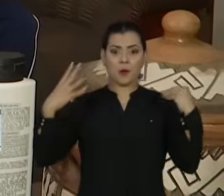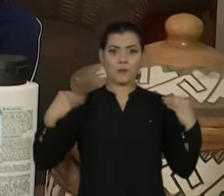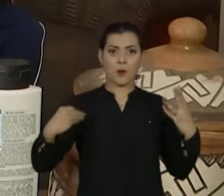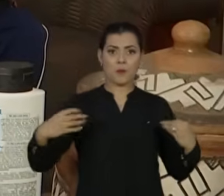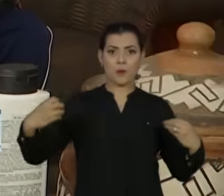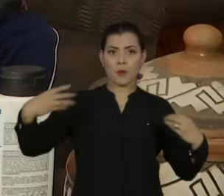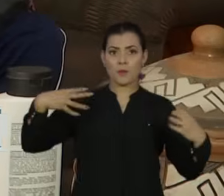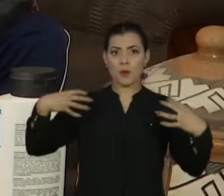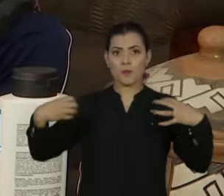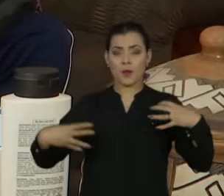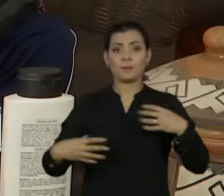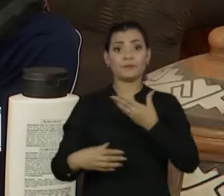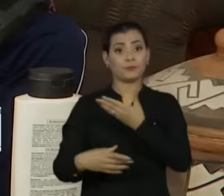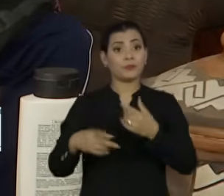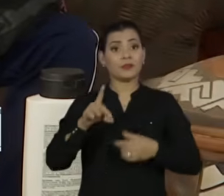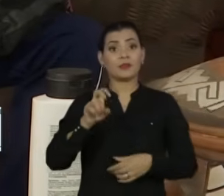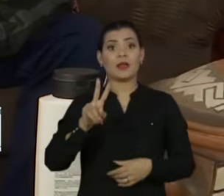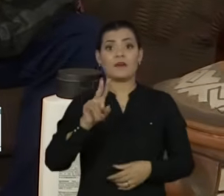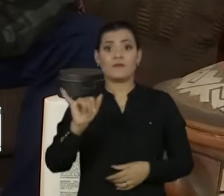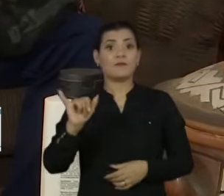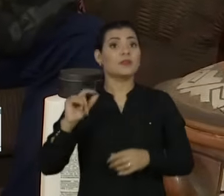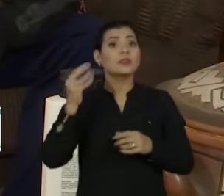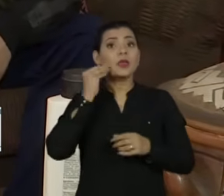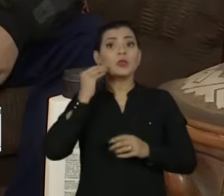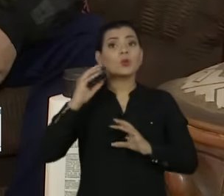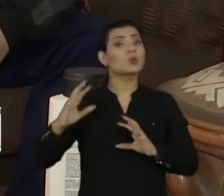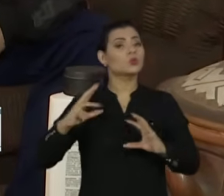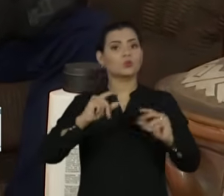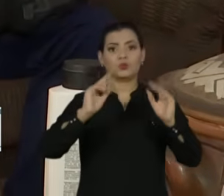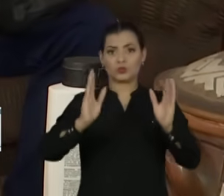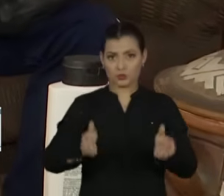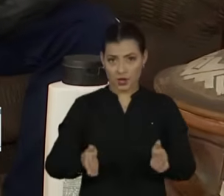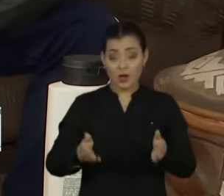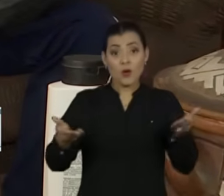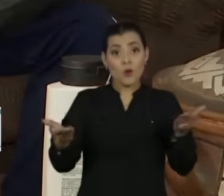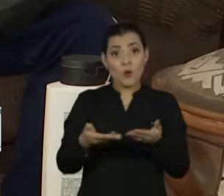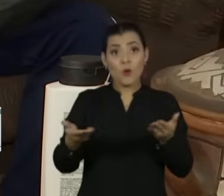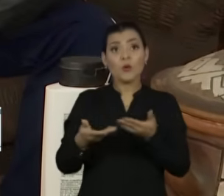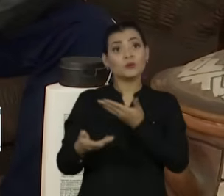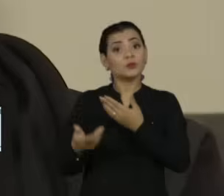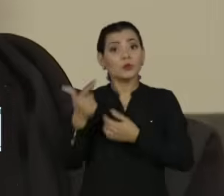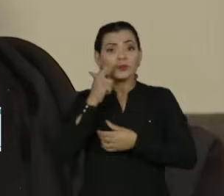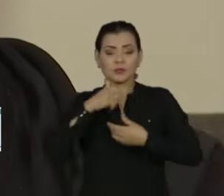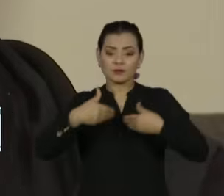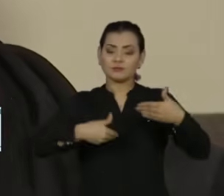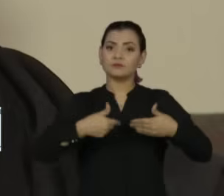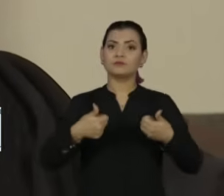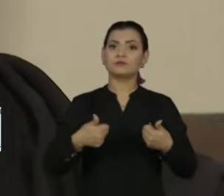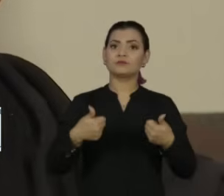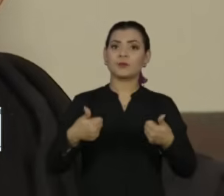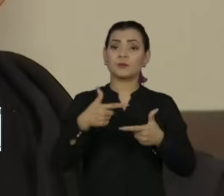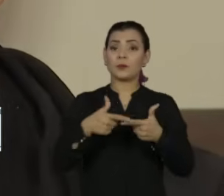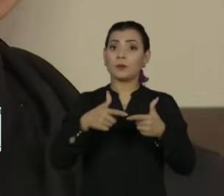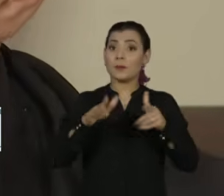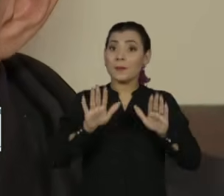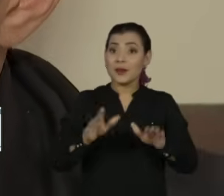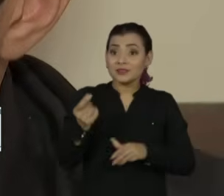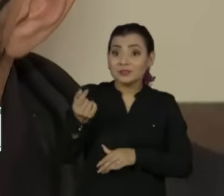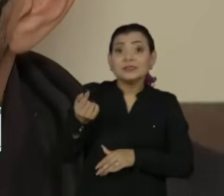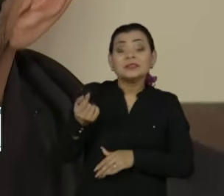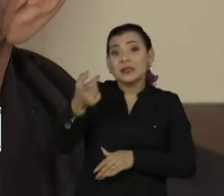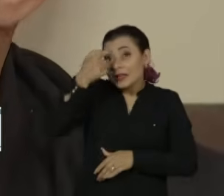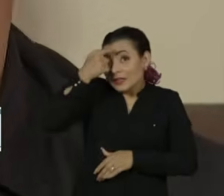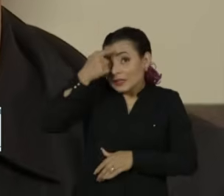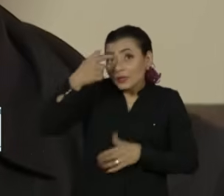O Davi precisou recorrer a todos eles. Hoje, o corretor de imóveis consegue lidar bem com o problema, mas o custo psicológico